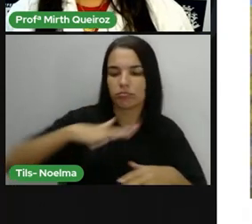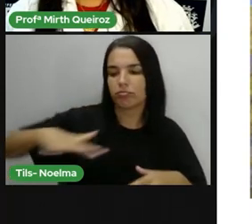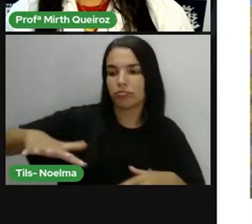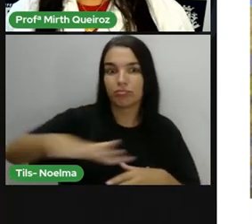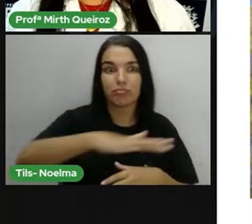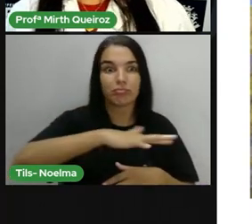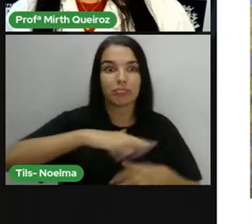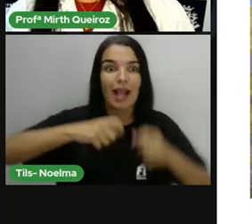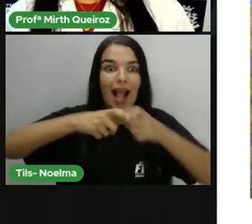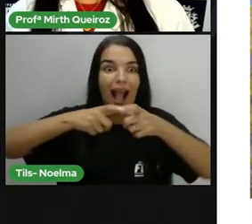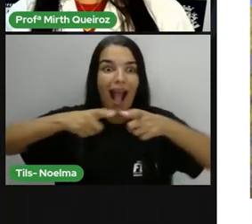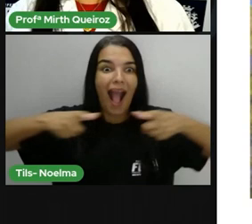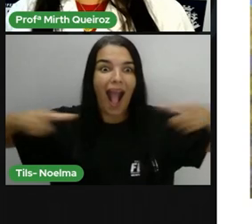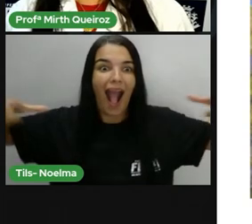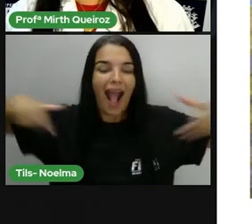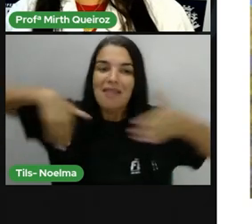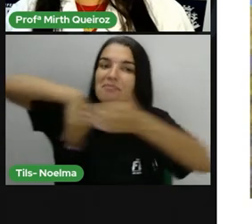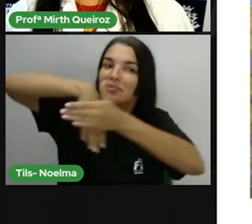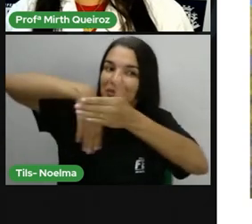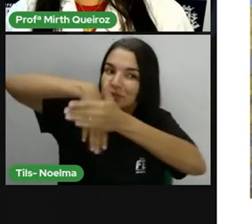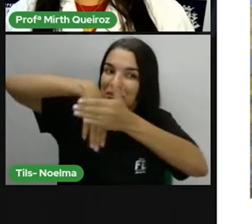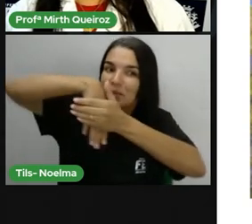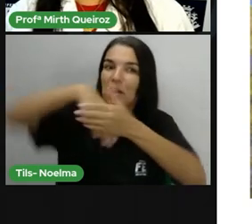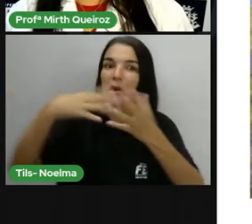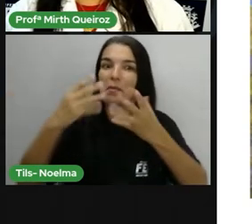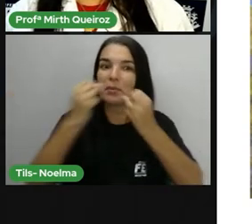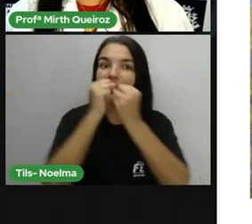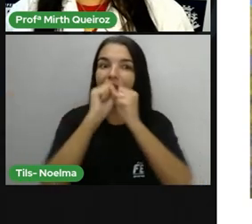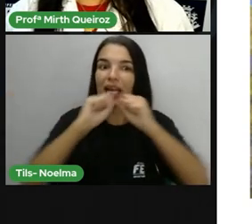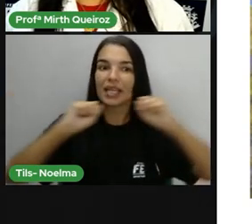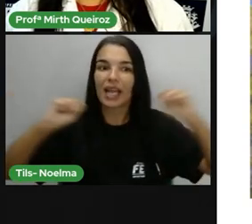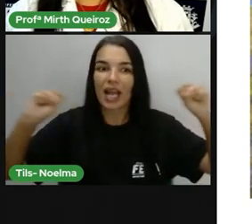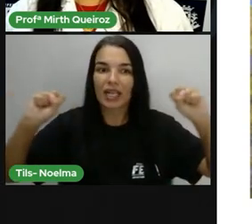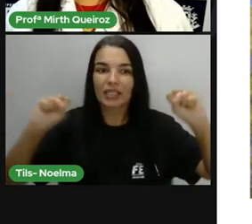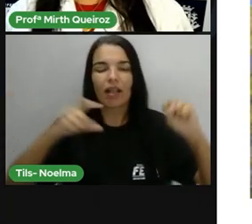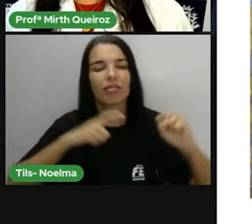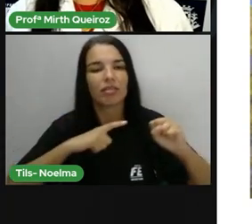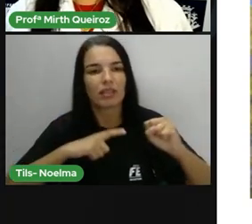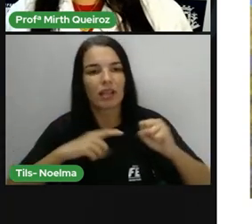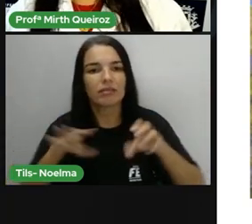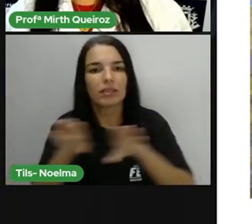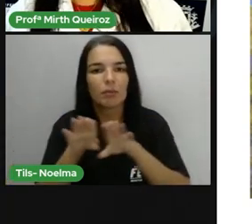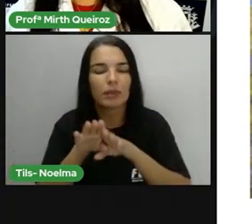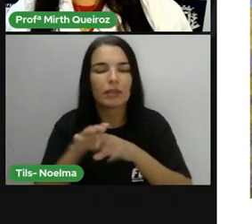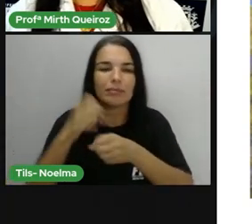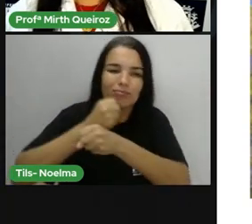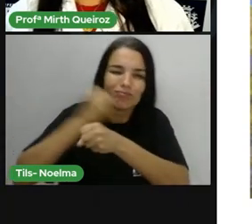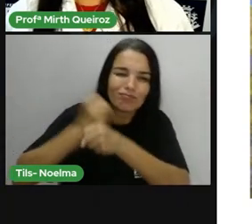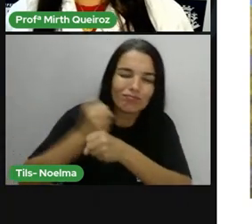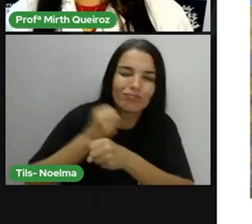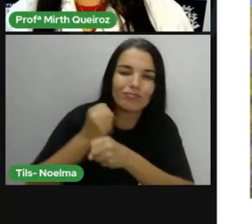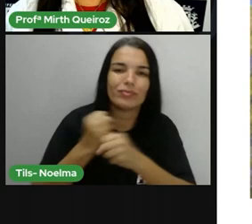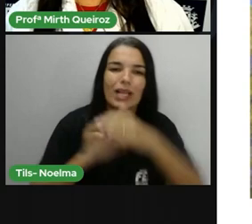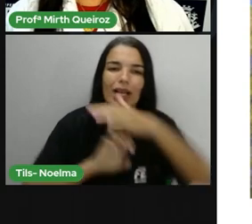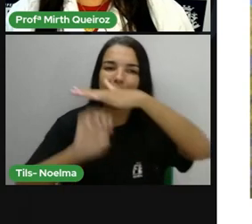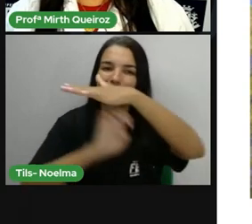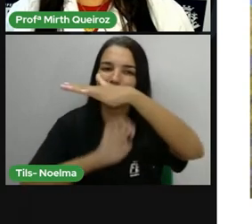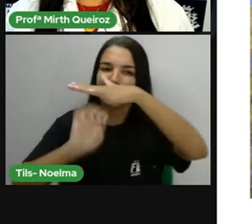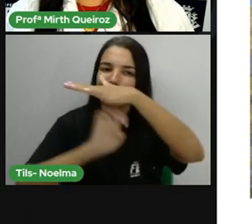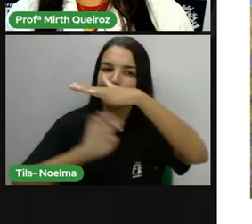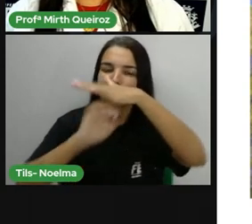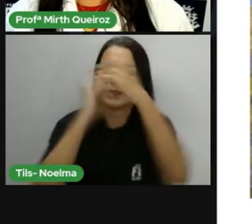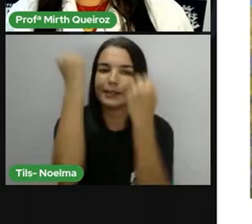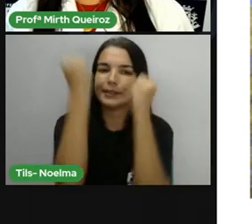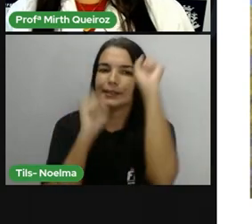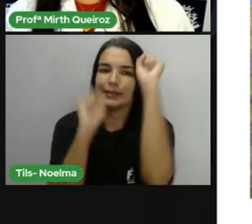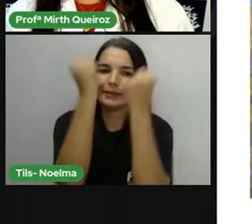de futebol. Também é muito explorada para a extração de argila por olarias instaladas nas margens